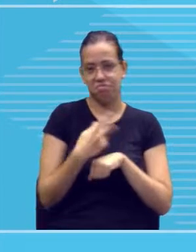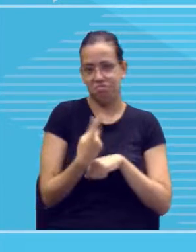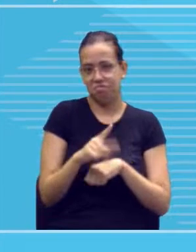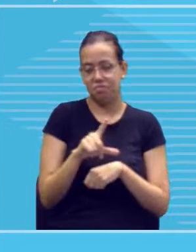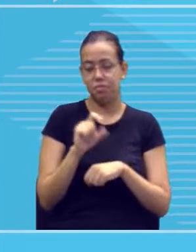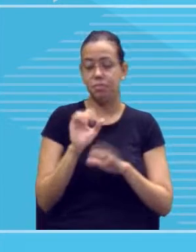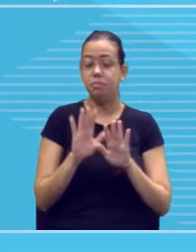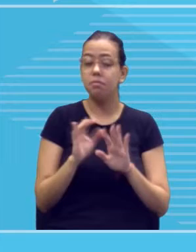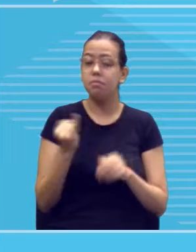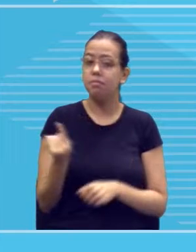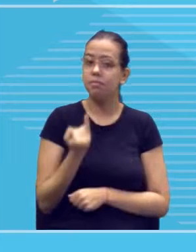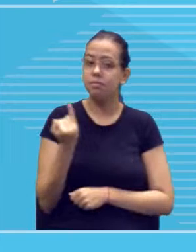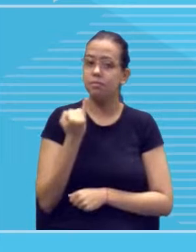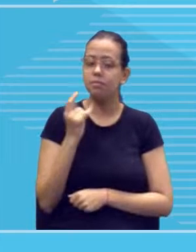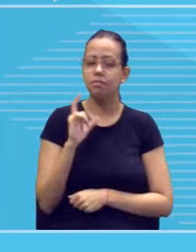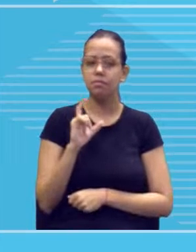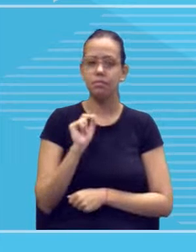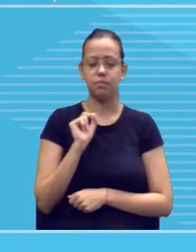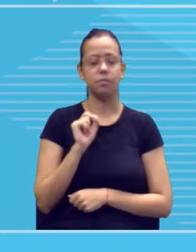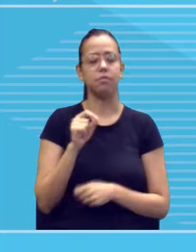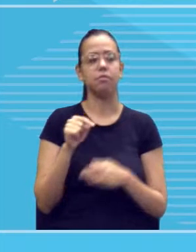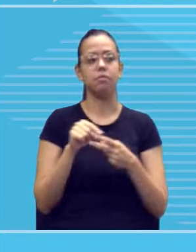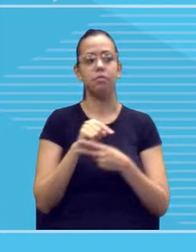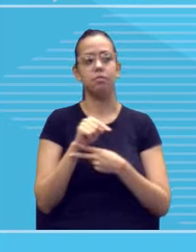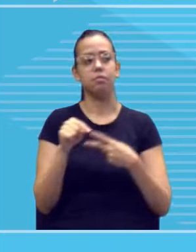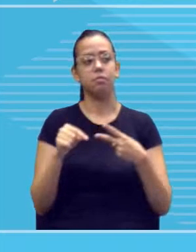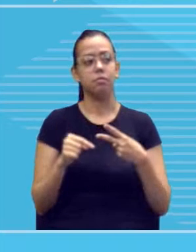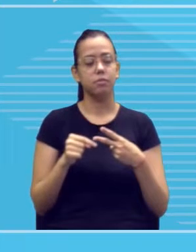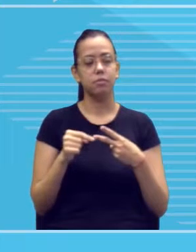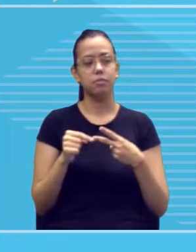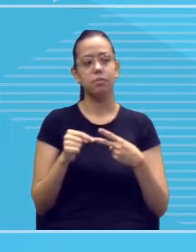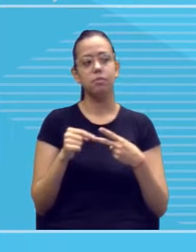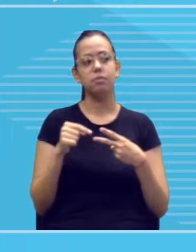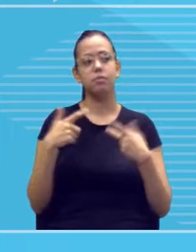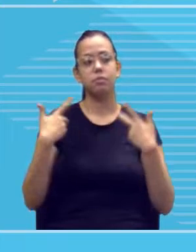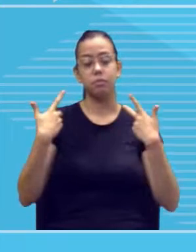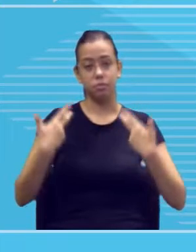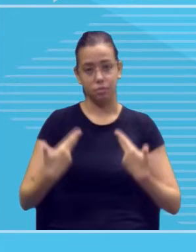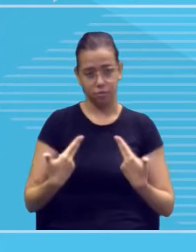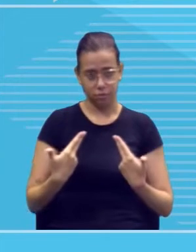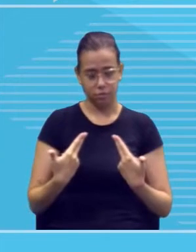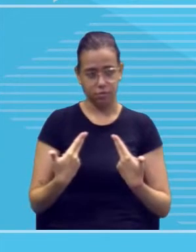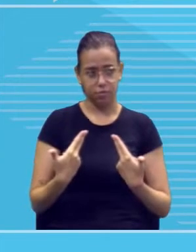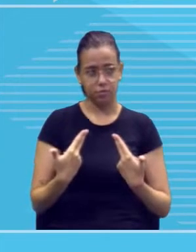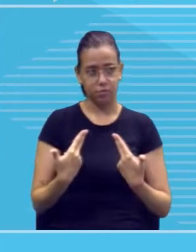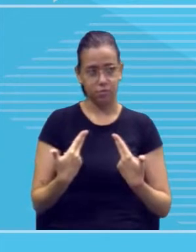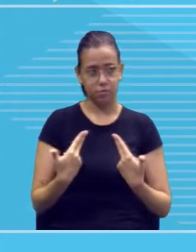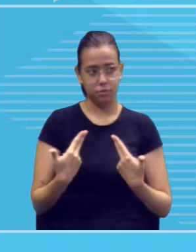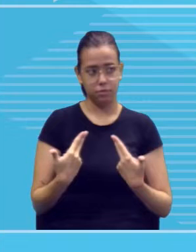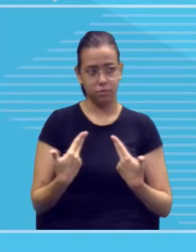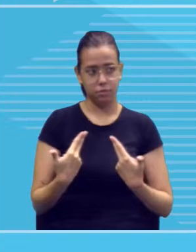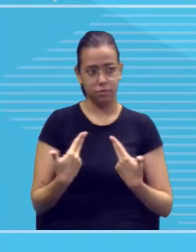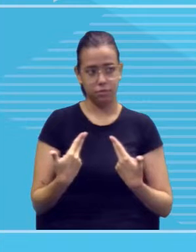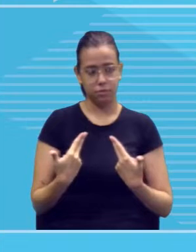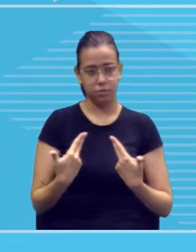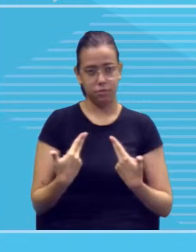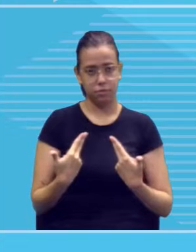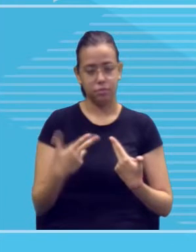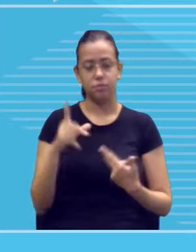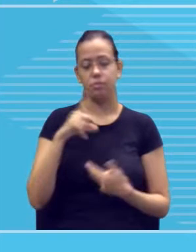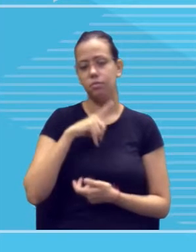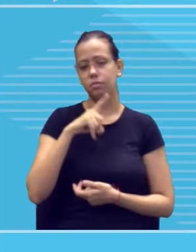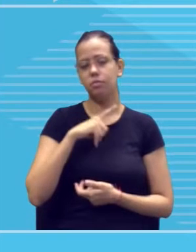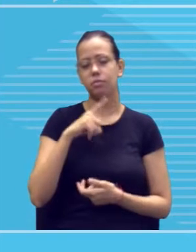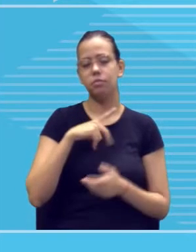o que importa aqui é que apesar de ambos serem iguais nesse sentido ambos trazerem essa